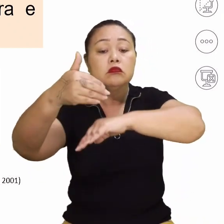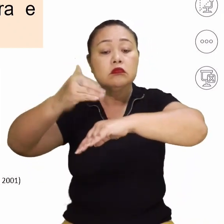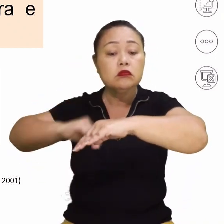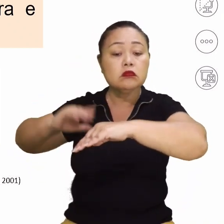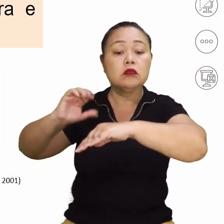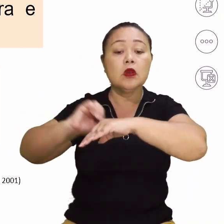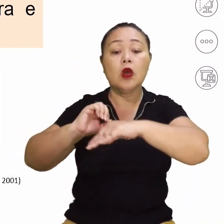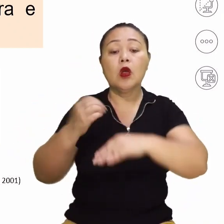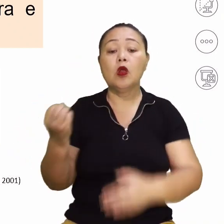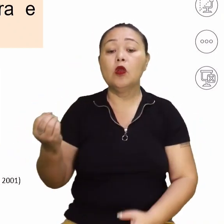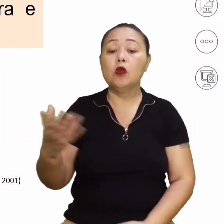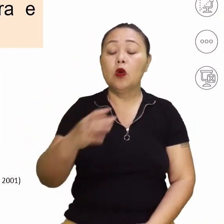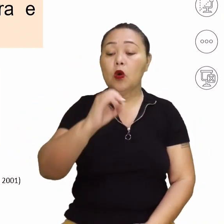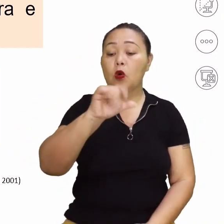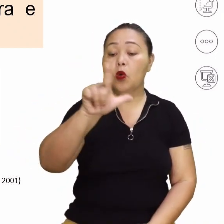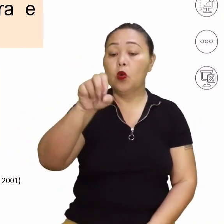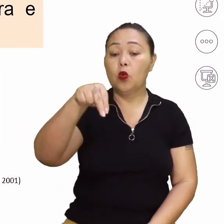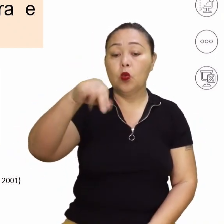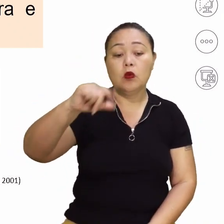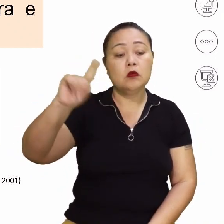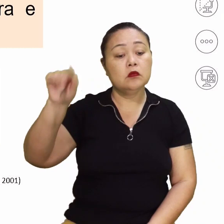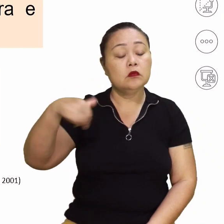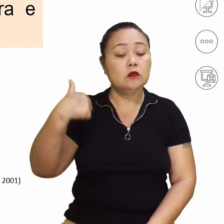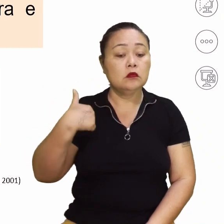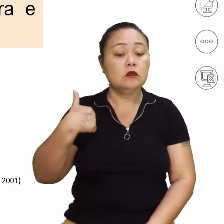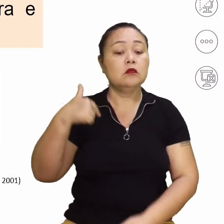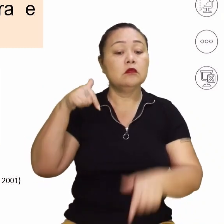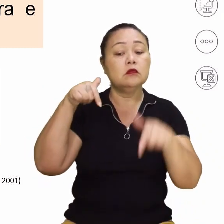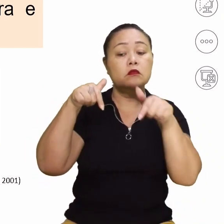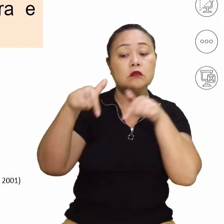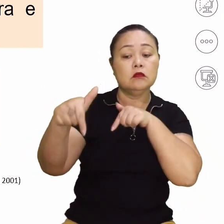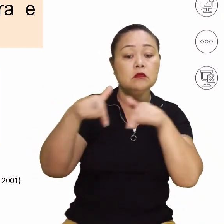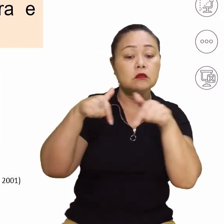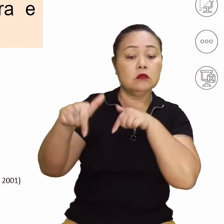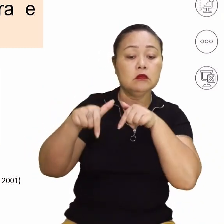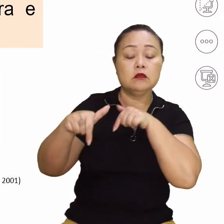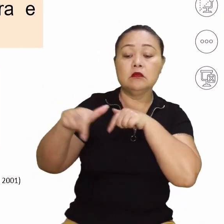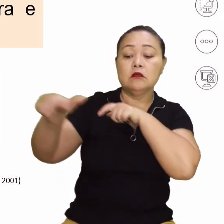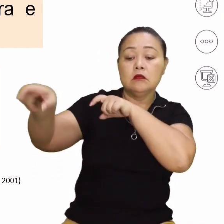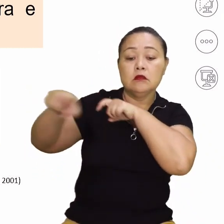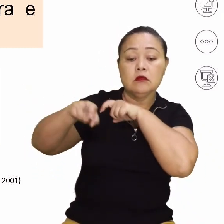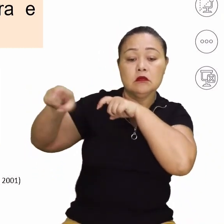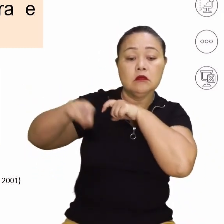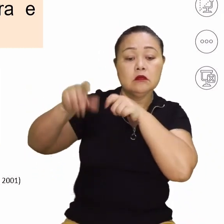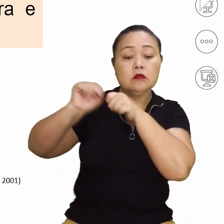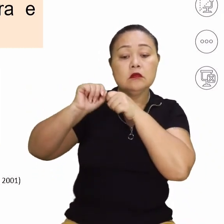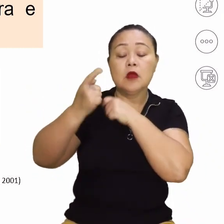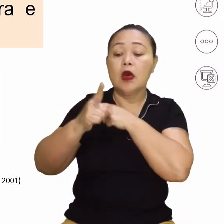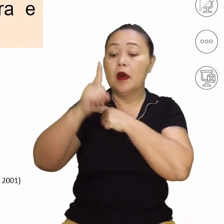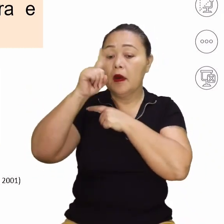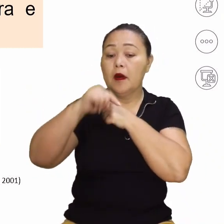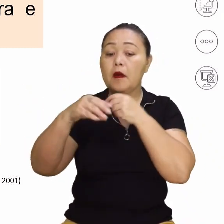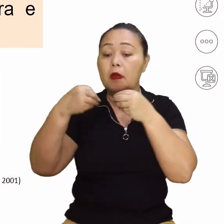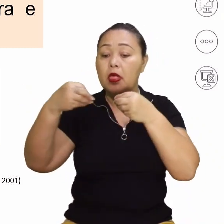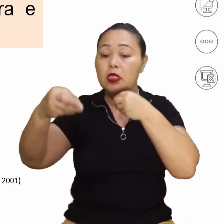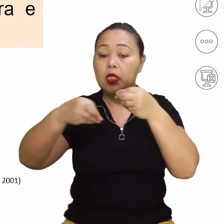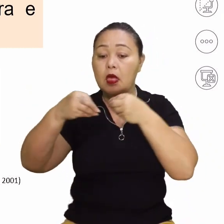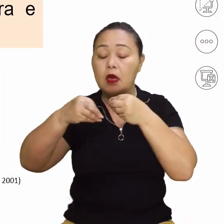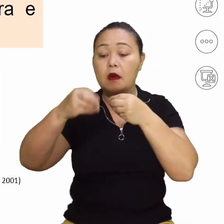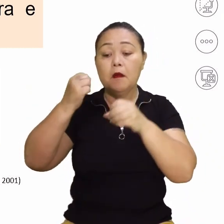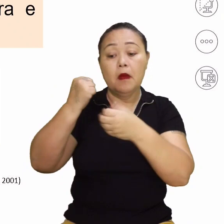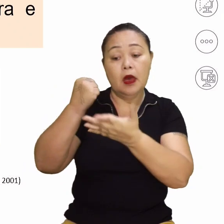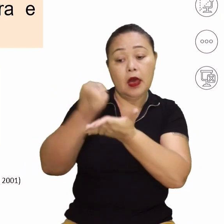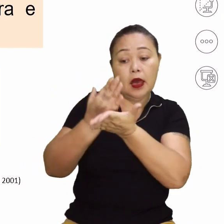esportiva um milho mole macaxeira e sobrevivem com a castanha seringa e madeira